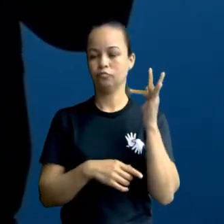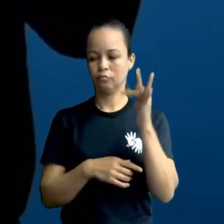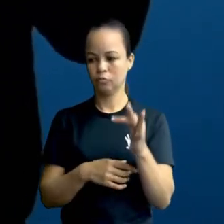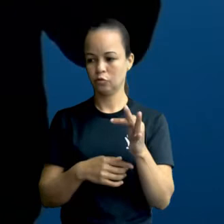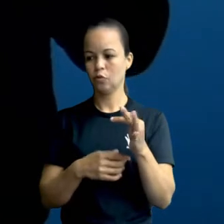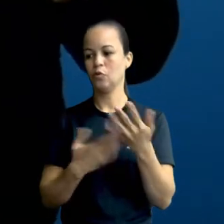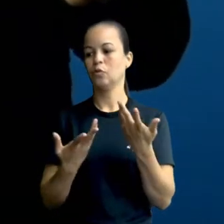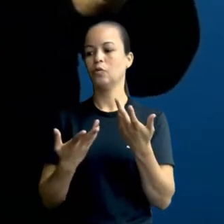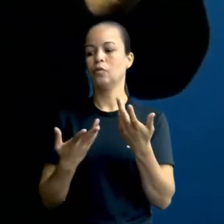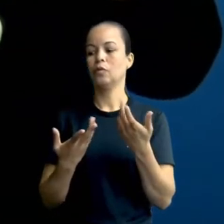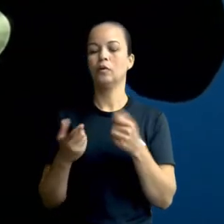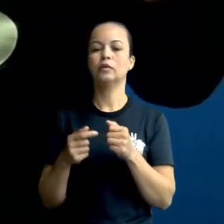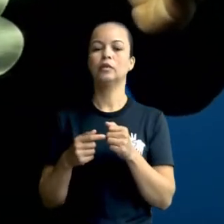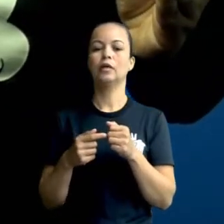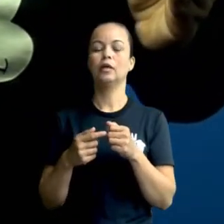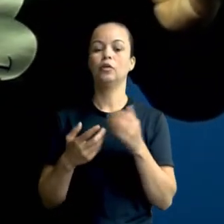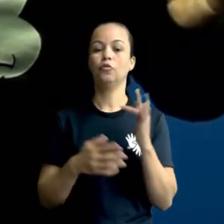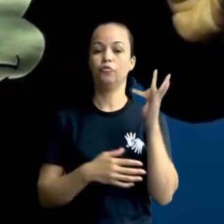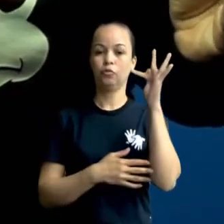presente e futuro do